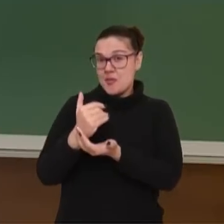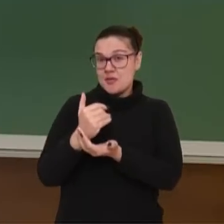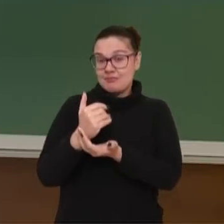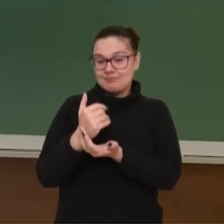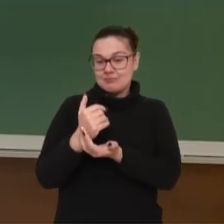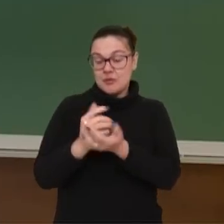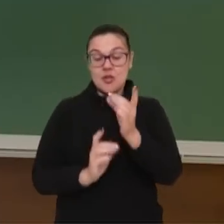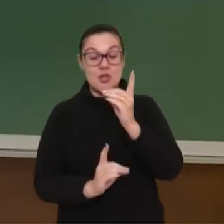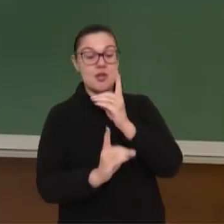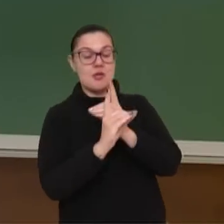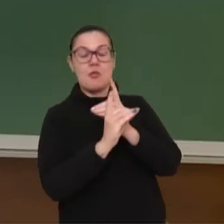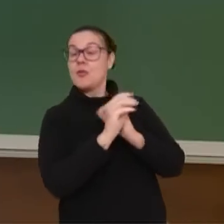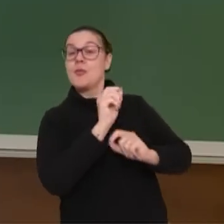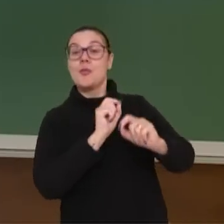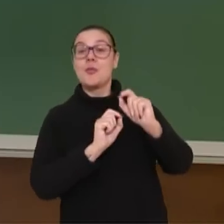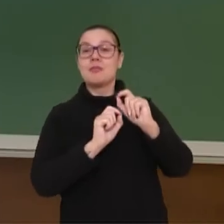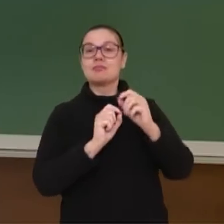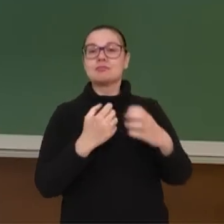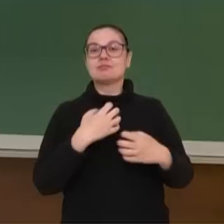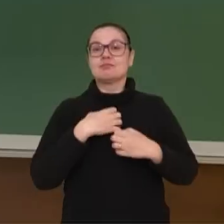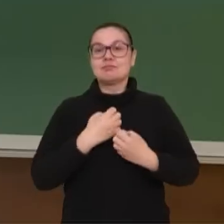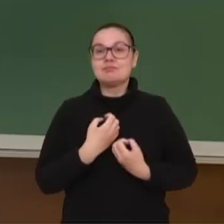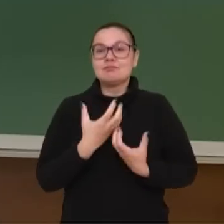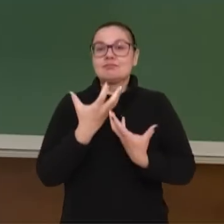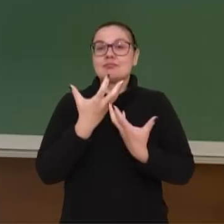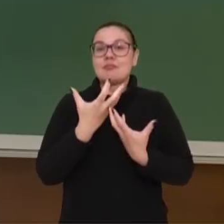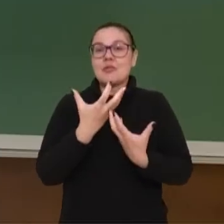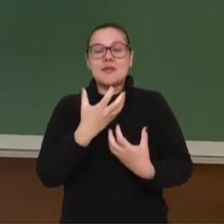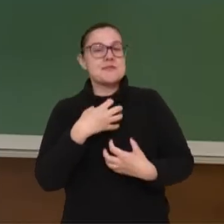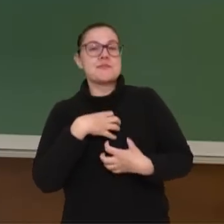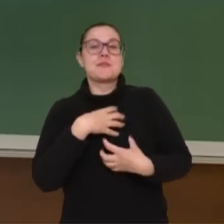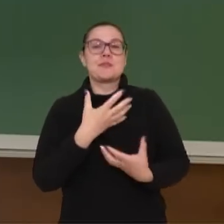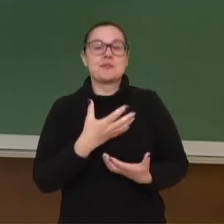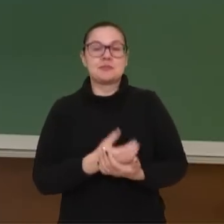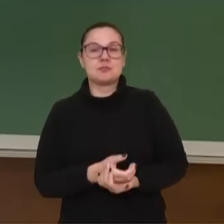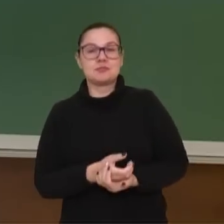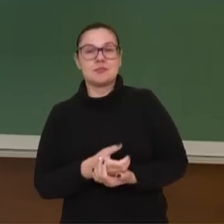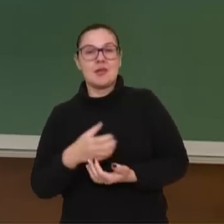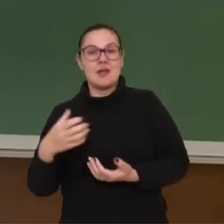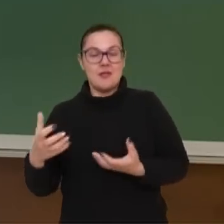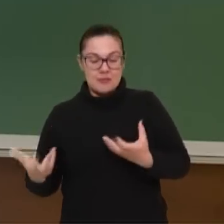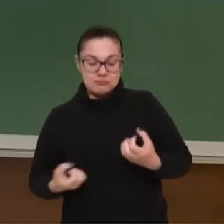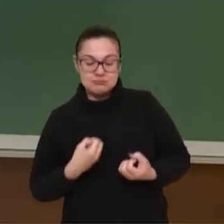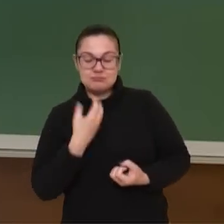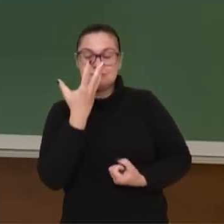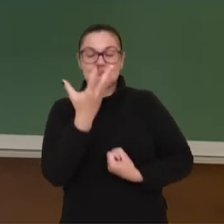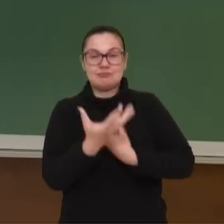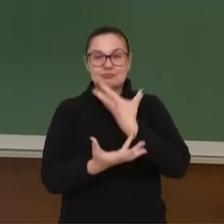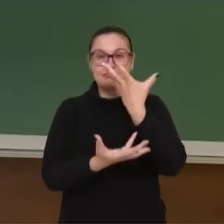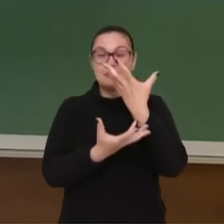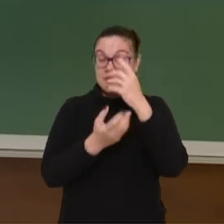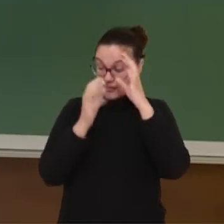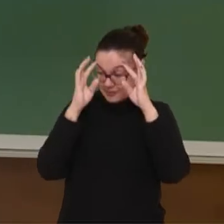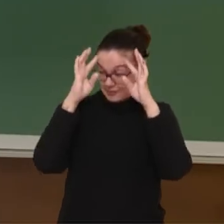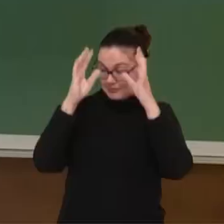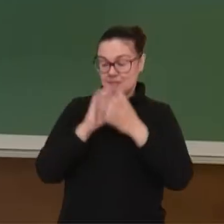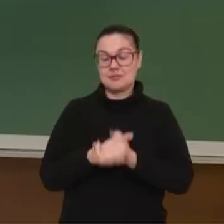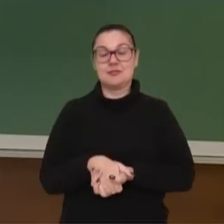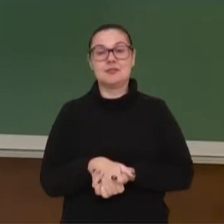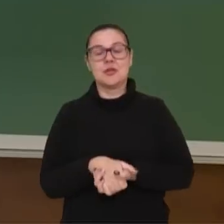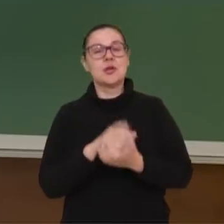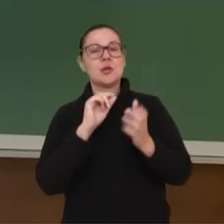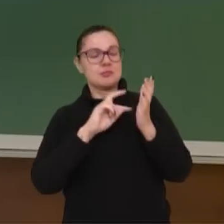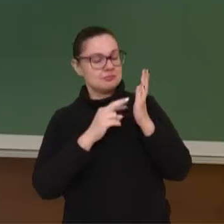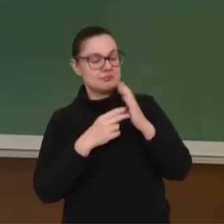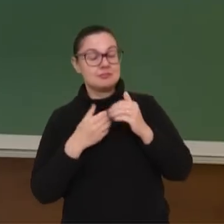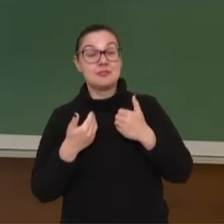humano encontra de mostrar o que ele está sentindo, de pegar e pôr para fora toda aquela ideia que ele tem. Então como que